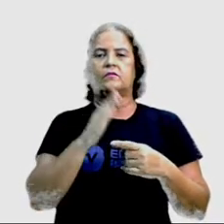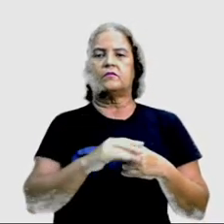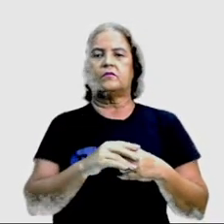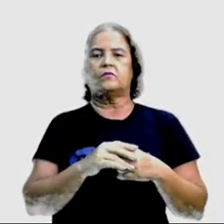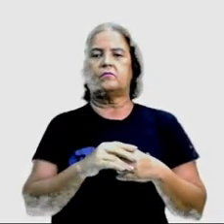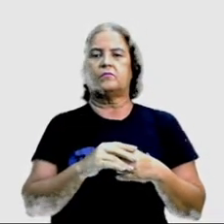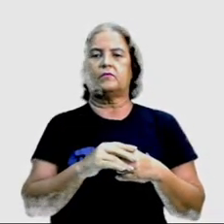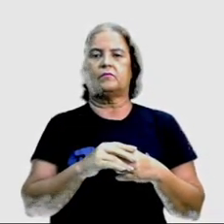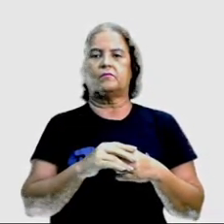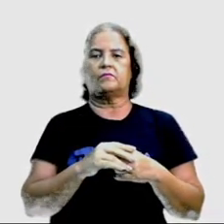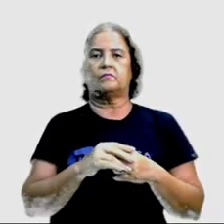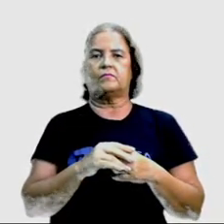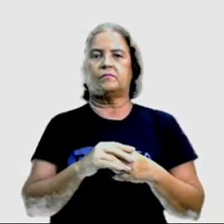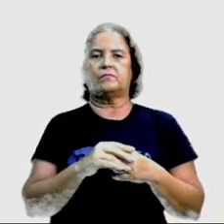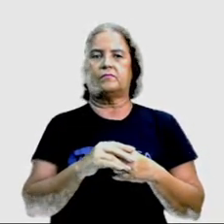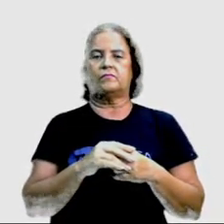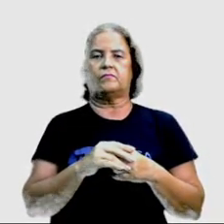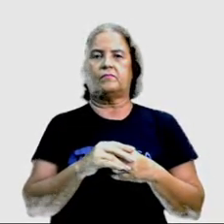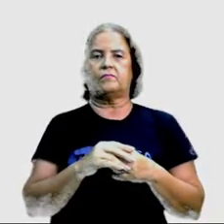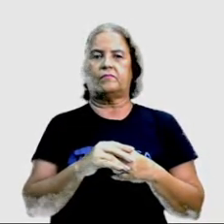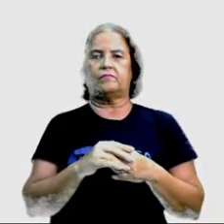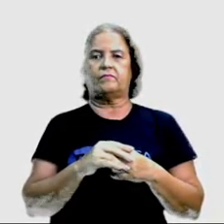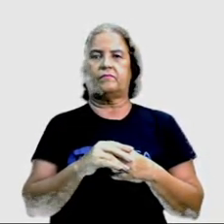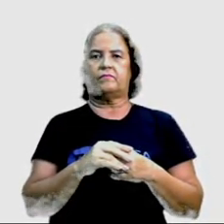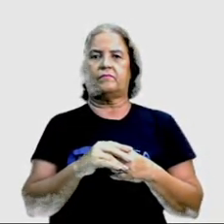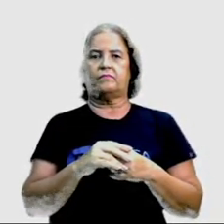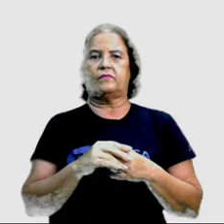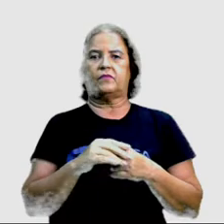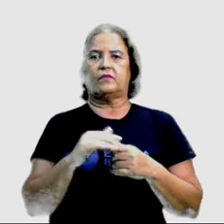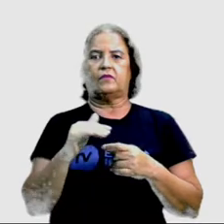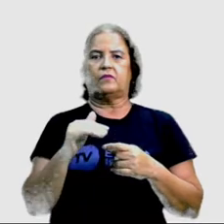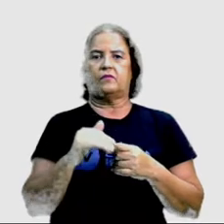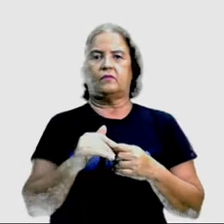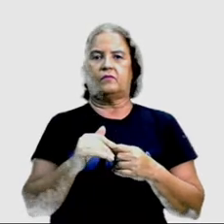o super superlative, ou seja, o